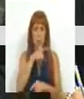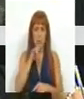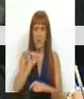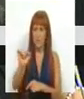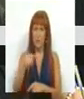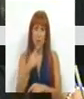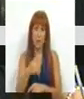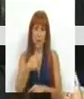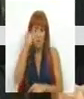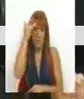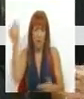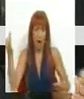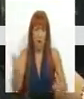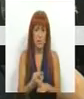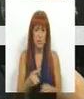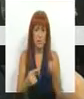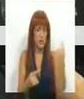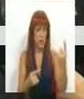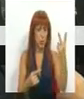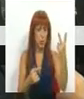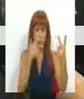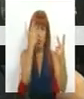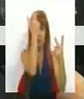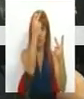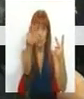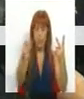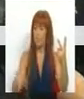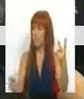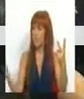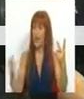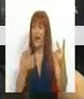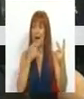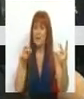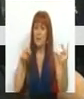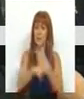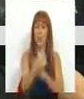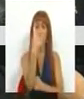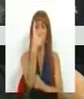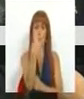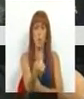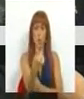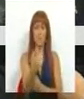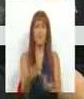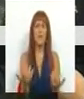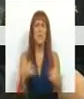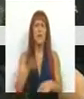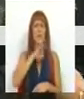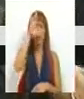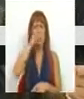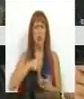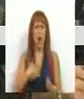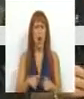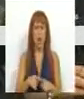compromisso, disse que era fácil, por cada duas aposentações só iria entrar um funcionário. Entretanto, Sr. Ministro,